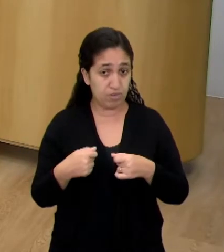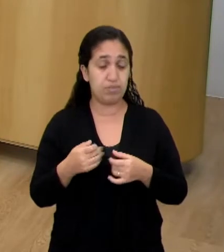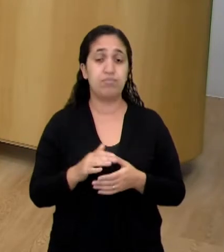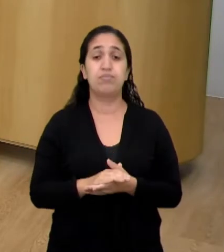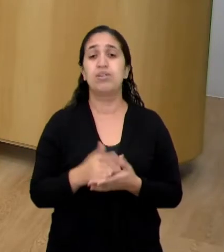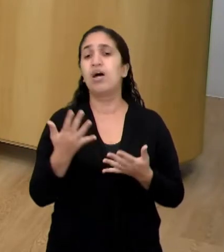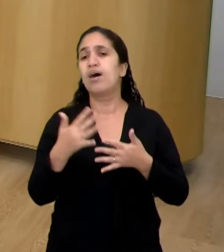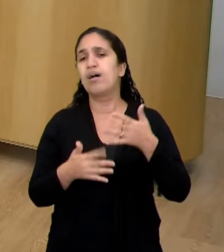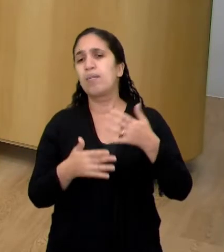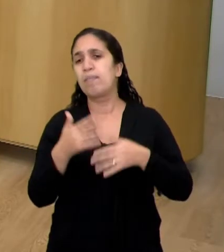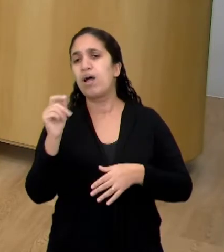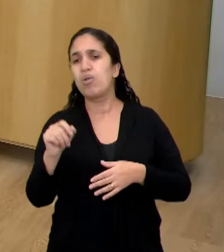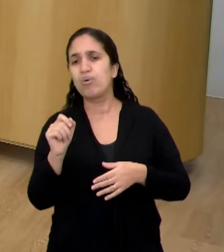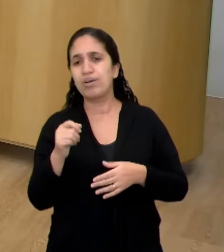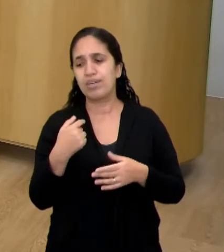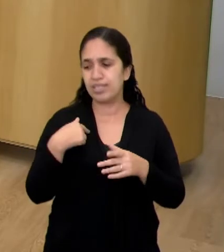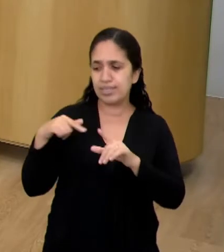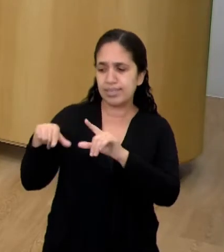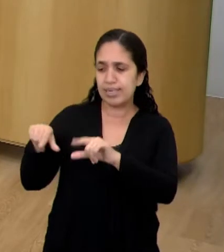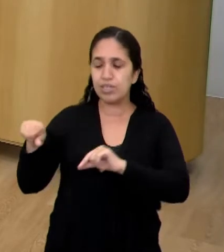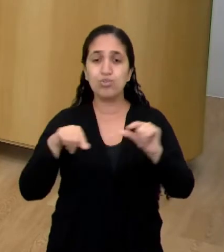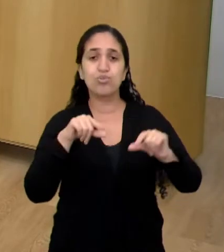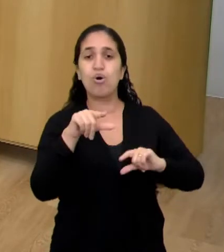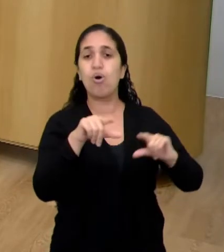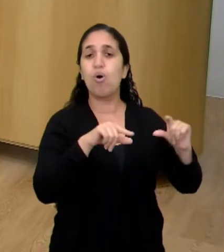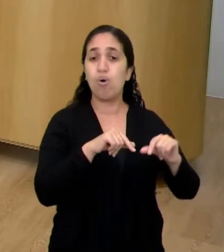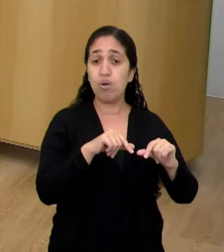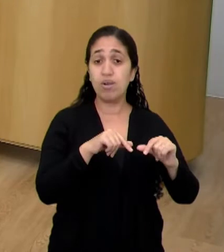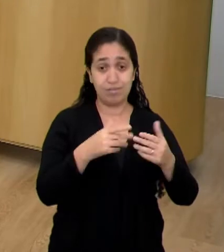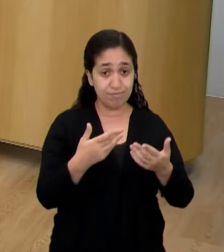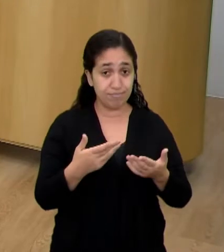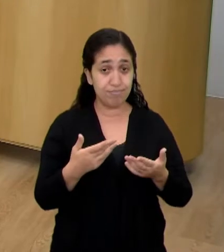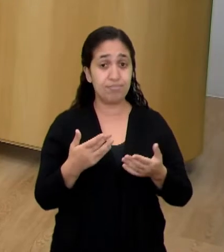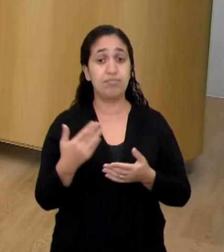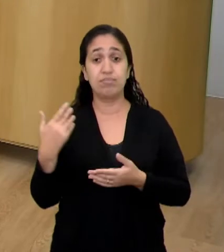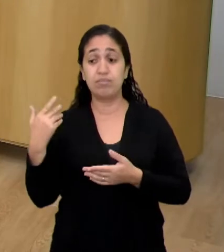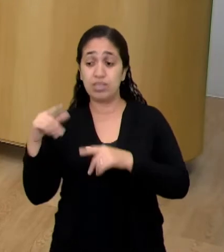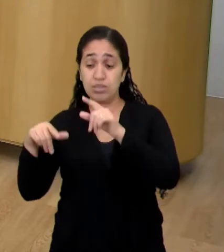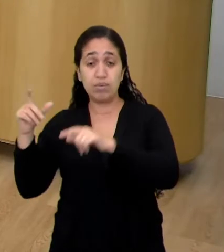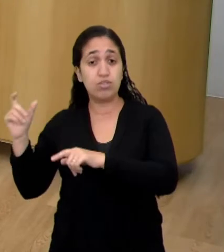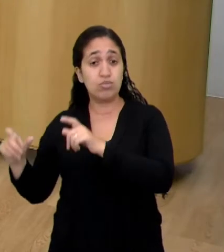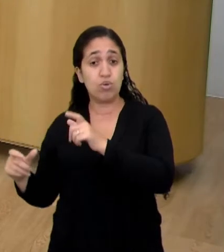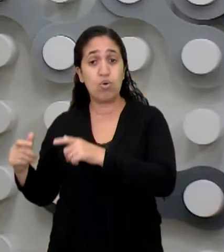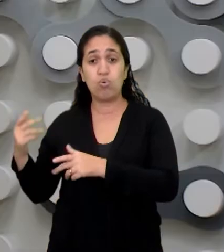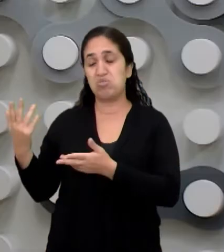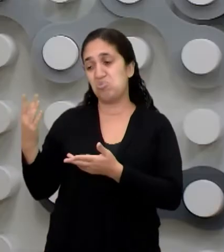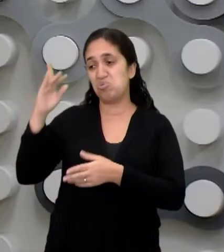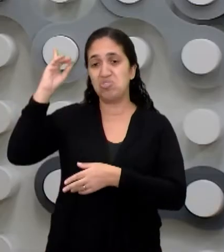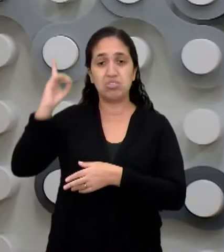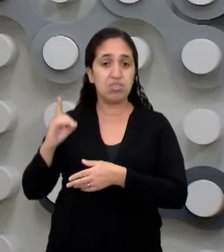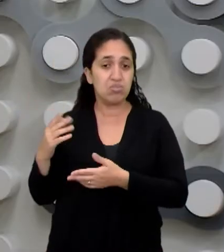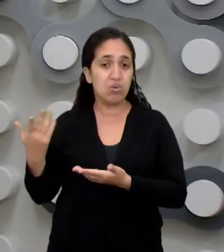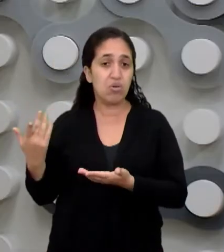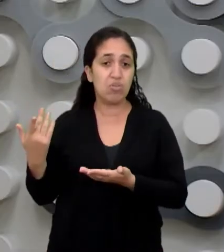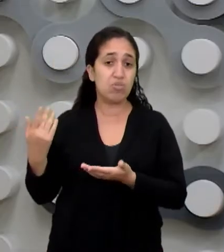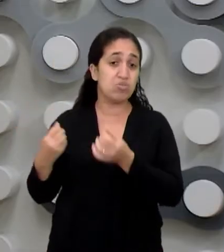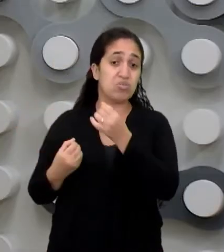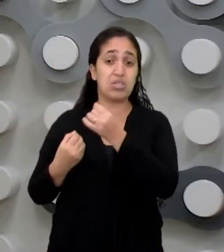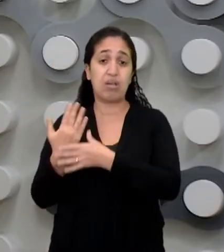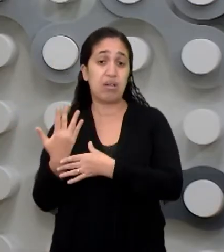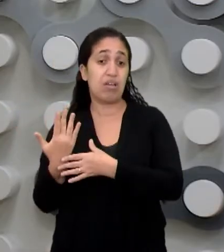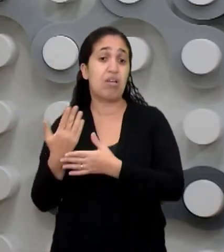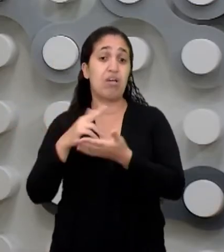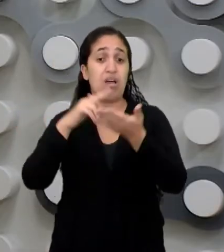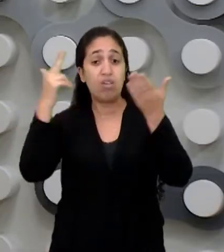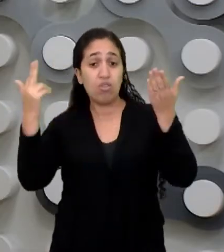quê? Na escolha das pessoas que tomam as decisões, né? Os diretores, os autores de novela.